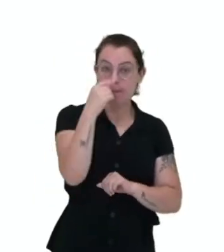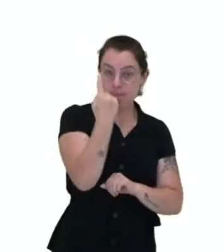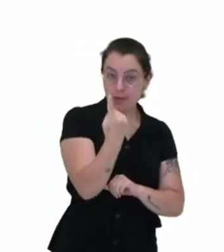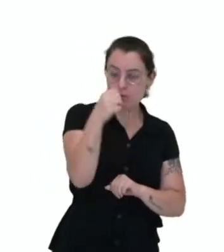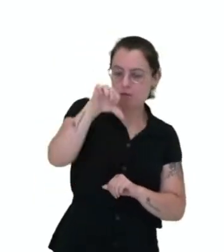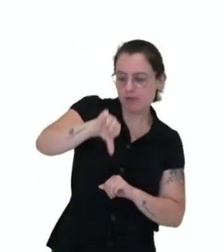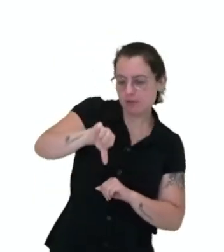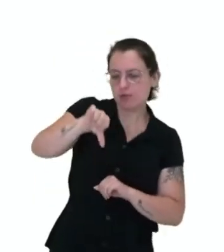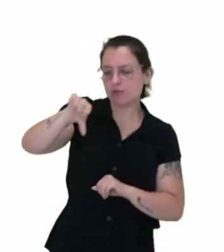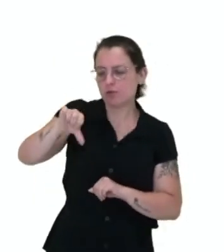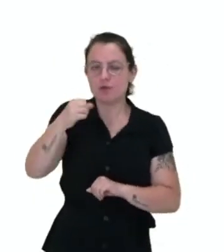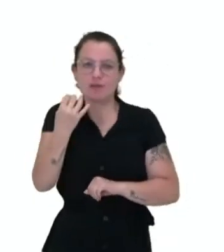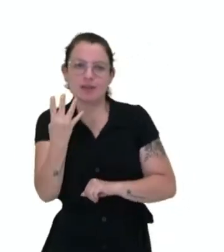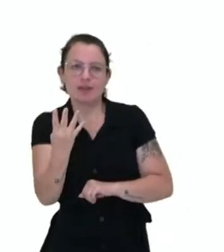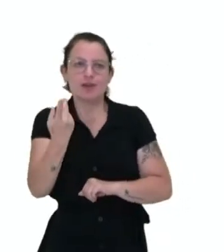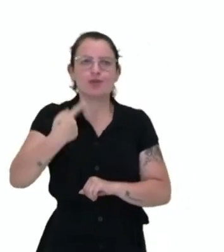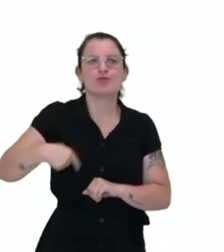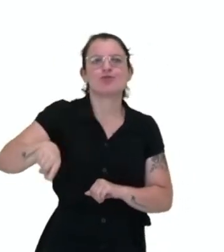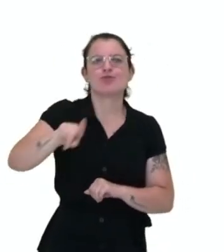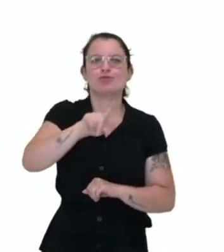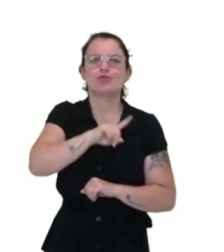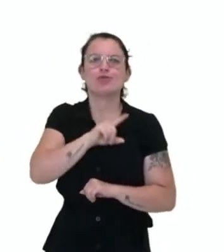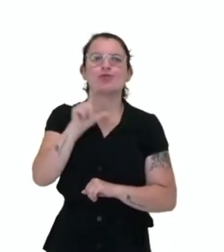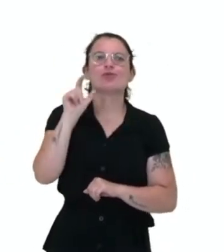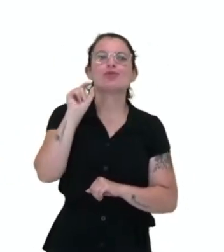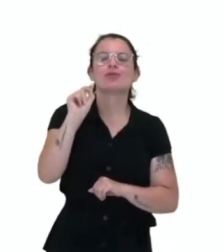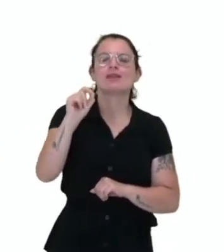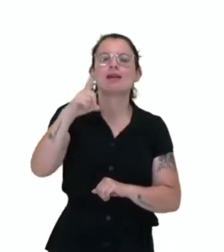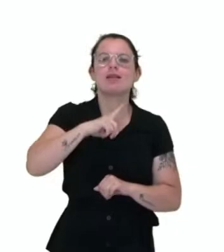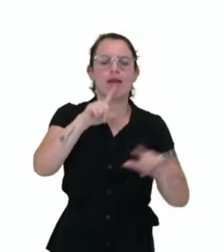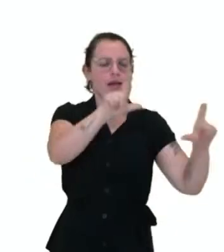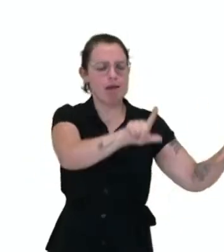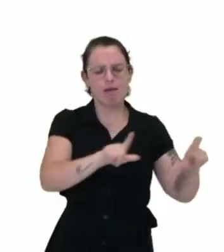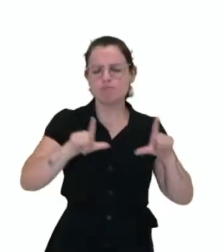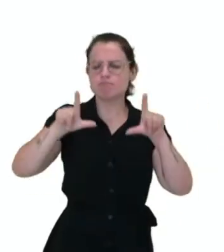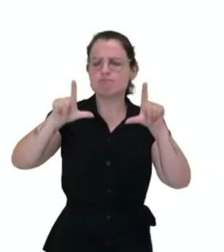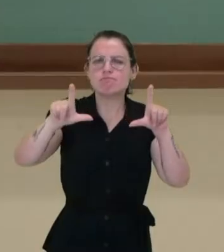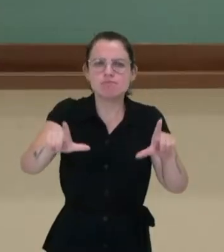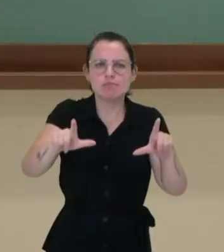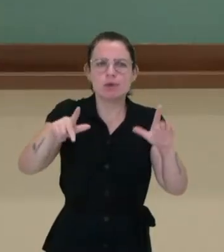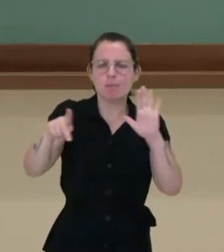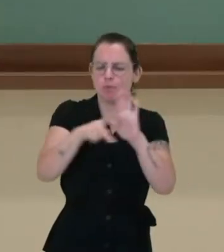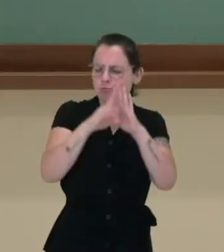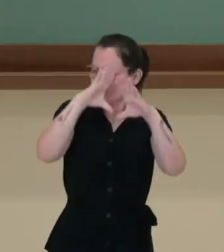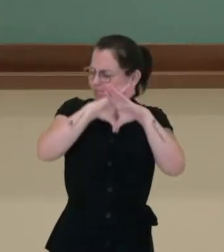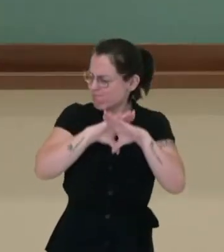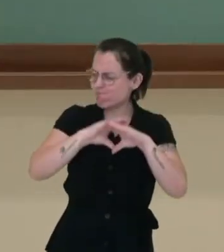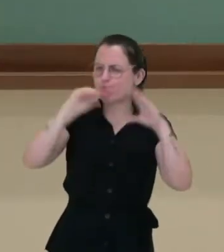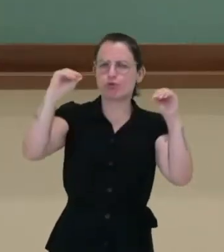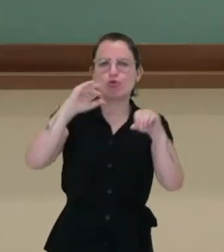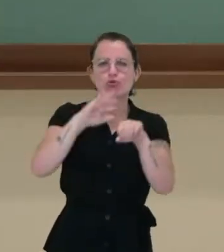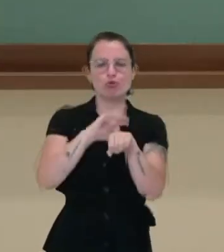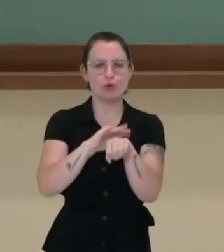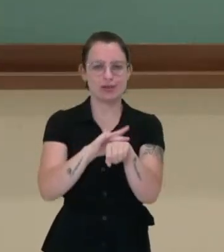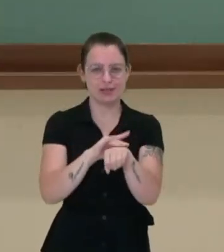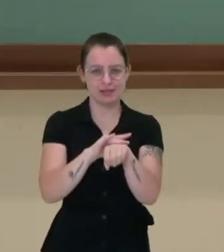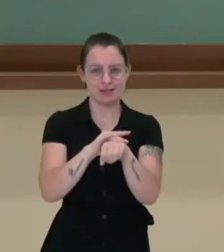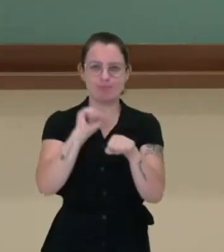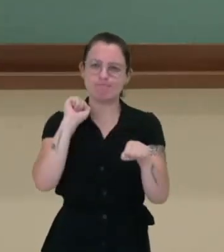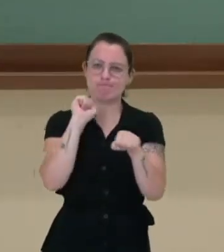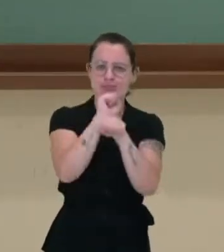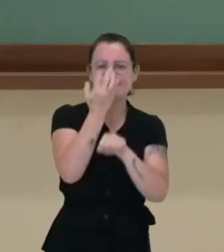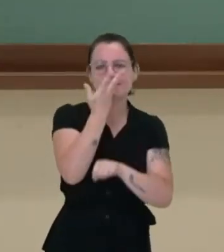1994, conseguimos então um certificado da erradicação. Acabou a questão